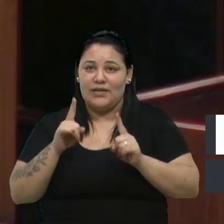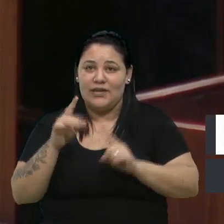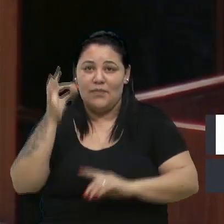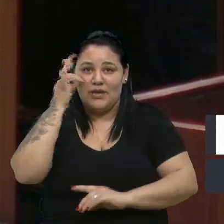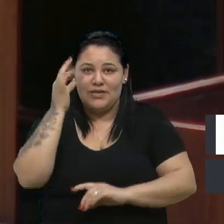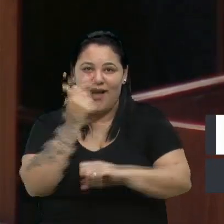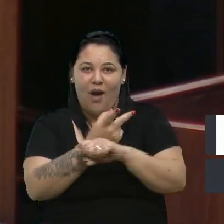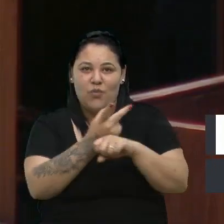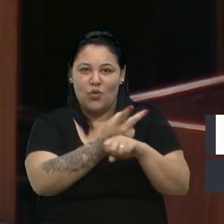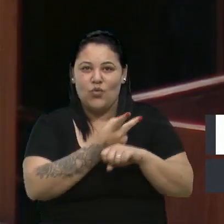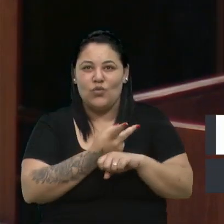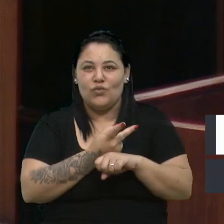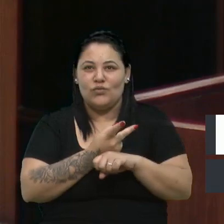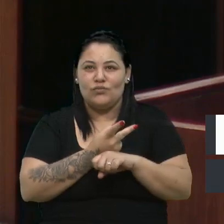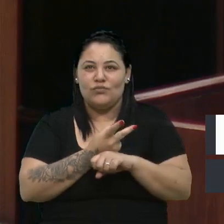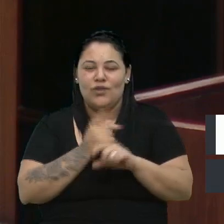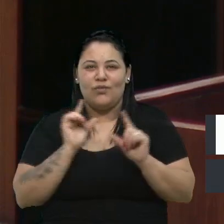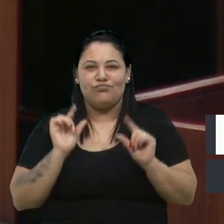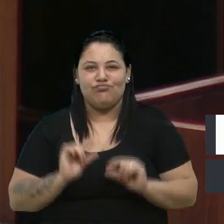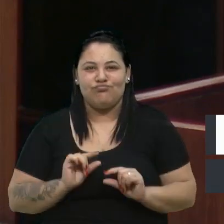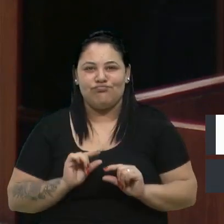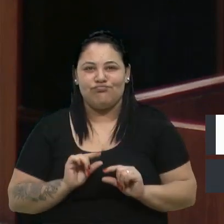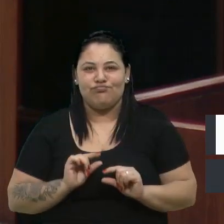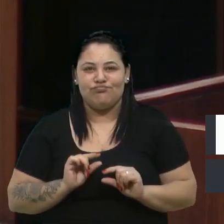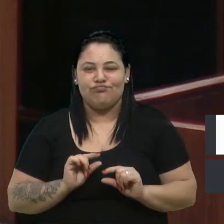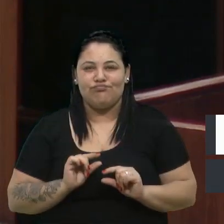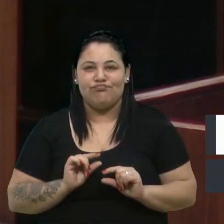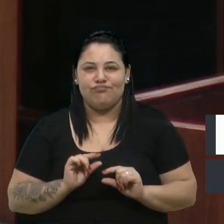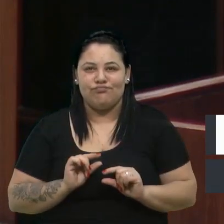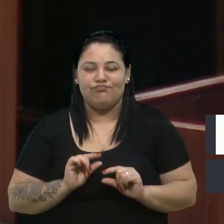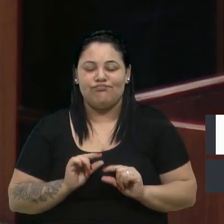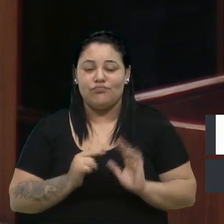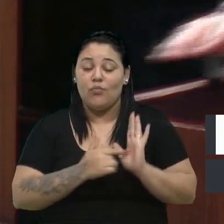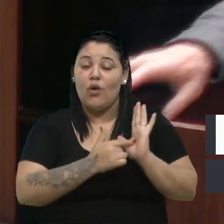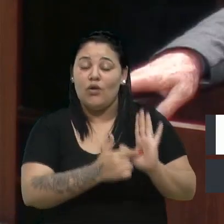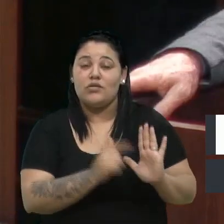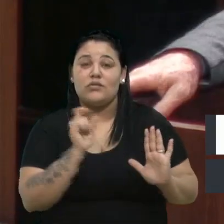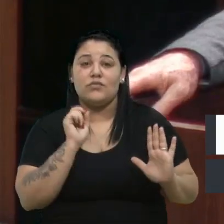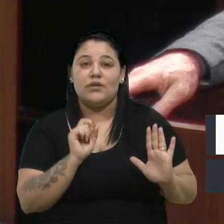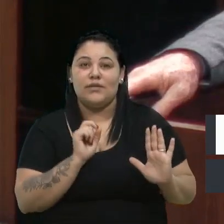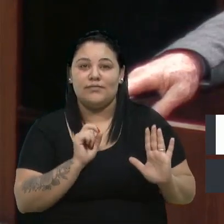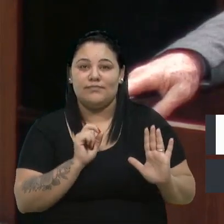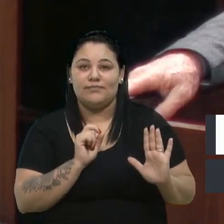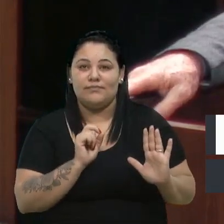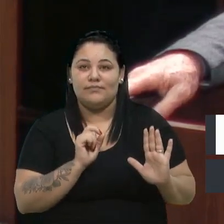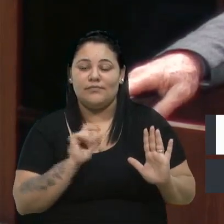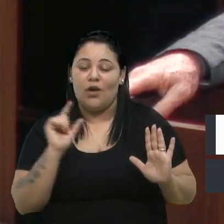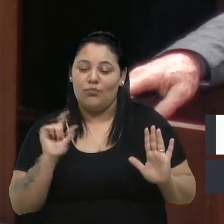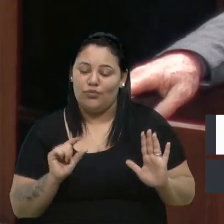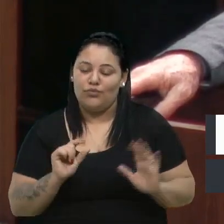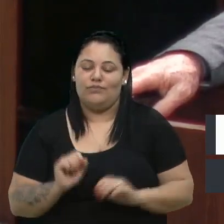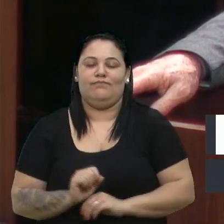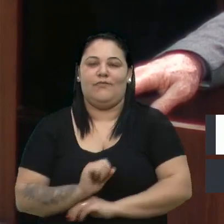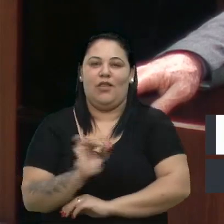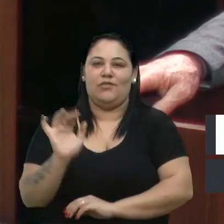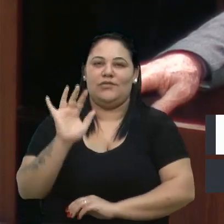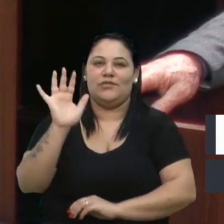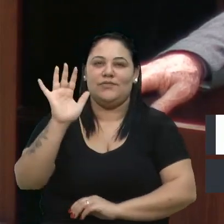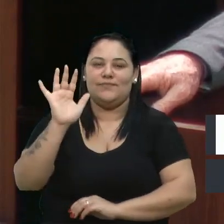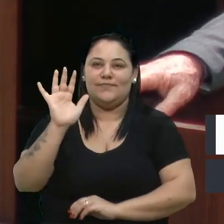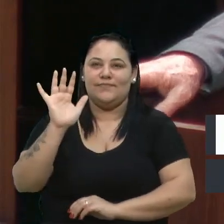Zanquim, foi muito pequena. Isso demonstra a pouca valorização, a